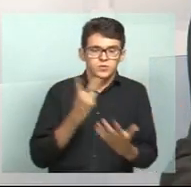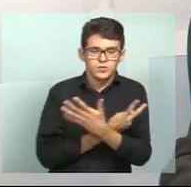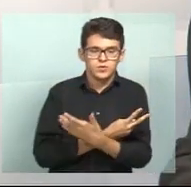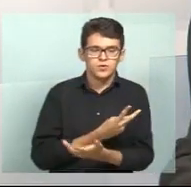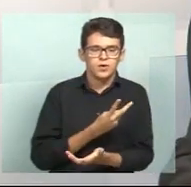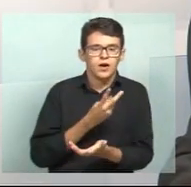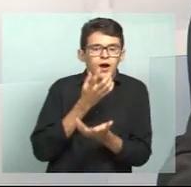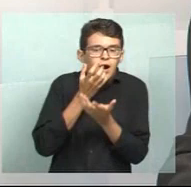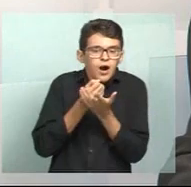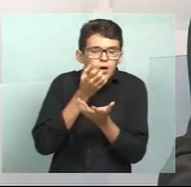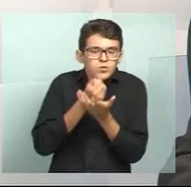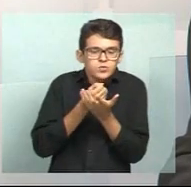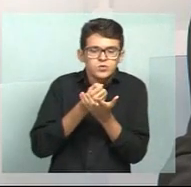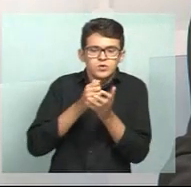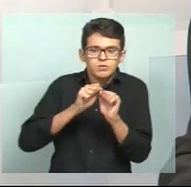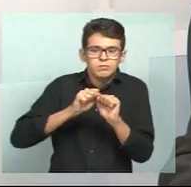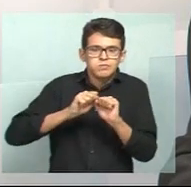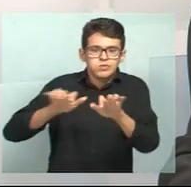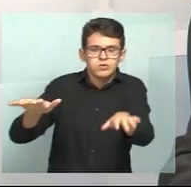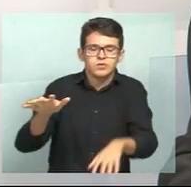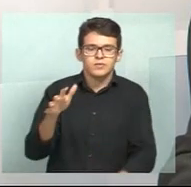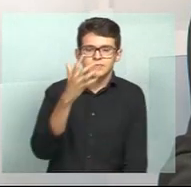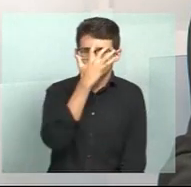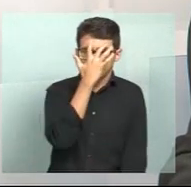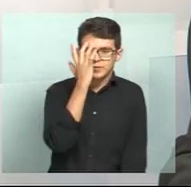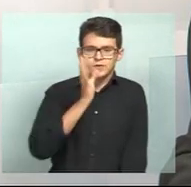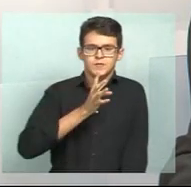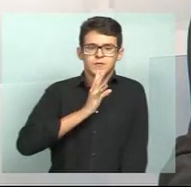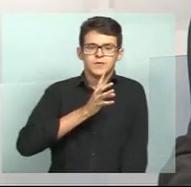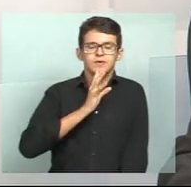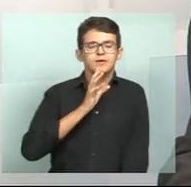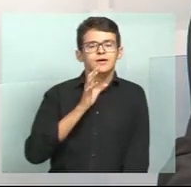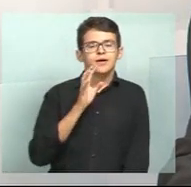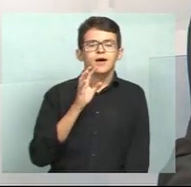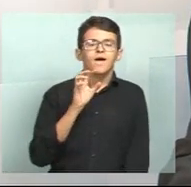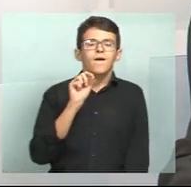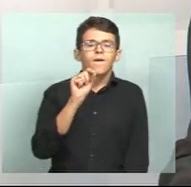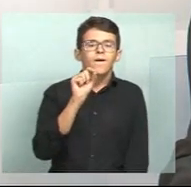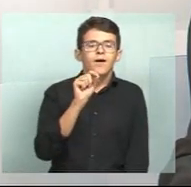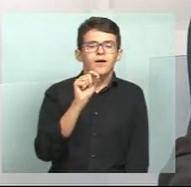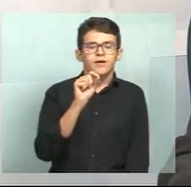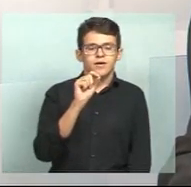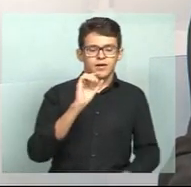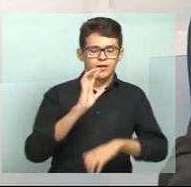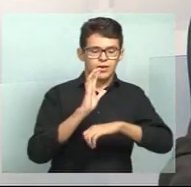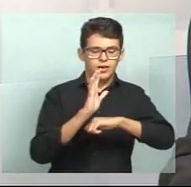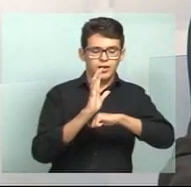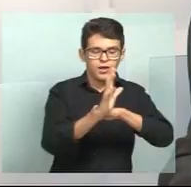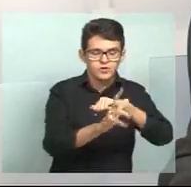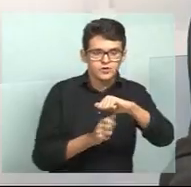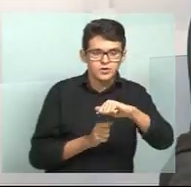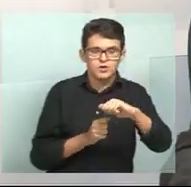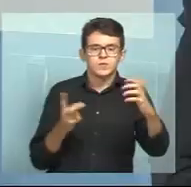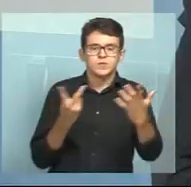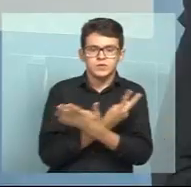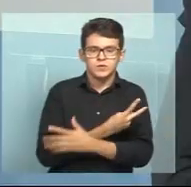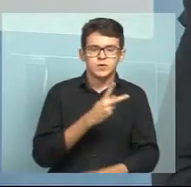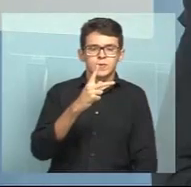bem claro que houve uma politização do processo do Lava Jato. É, de alguma maneira, esse